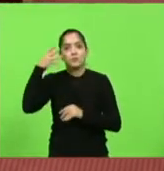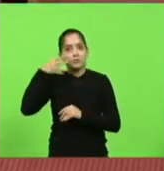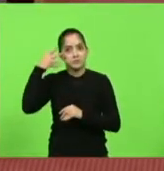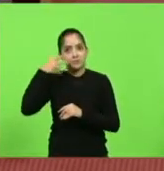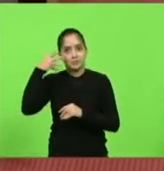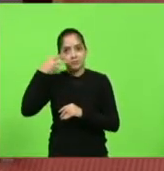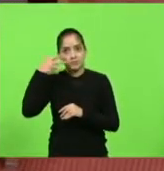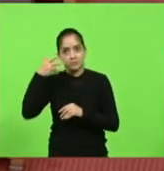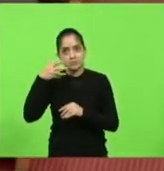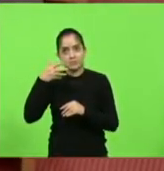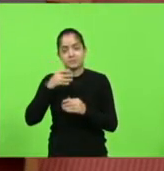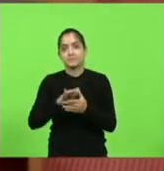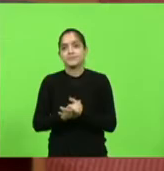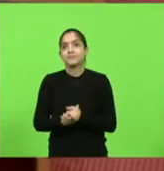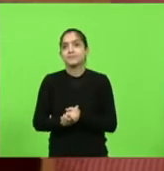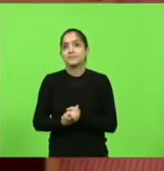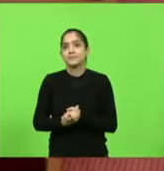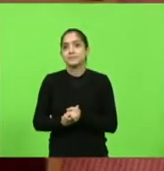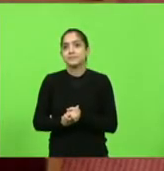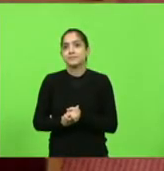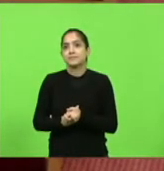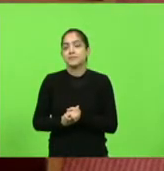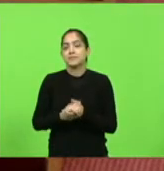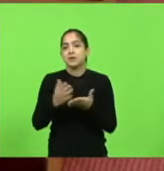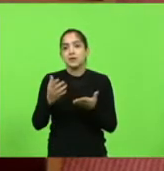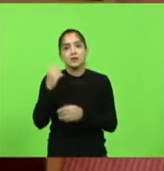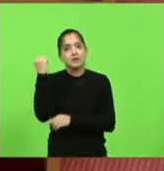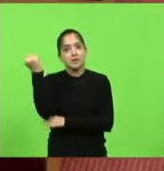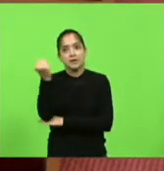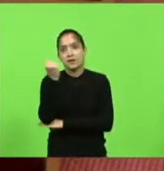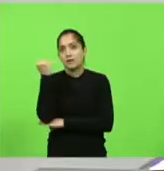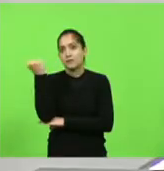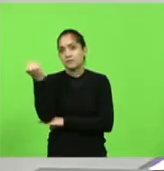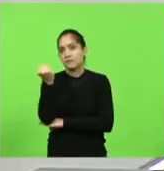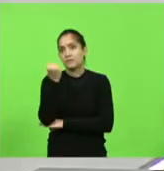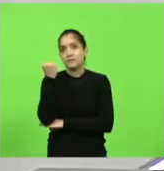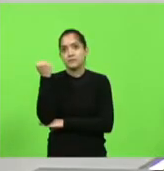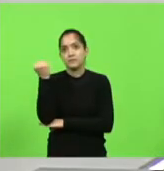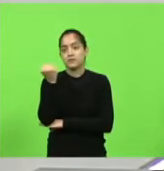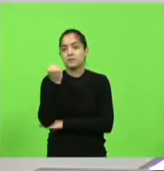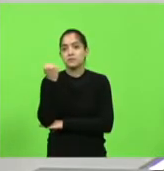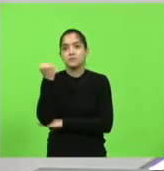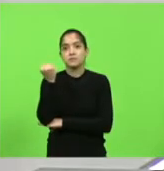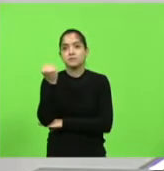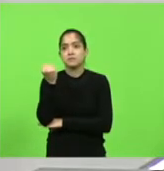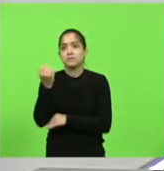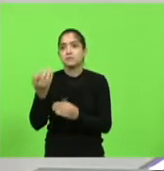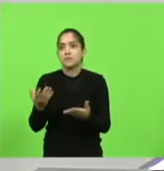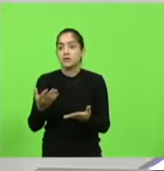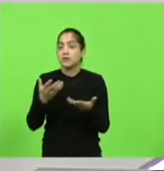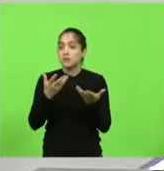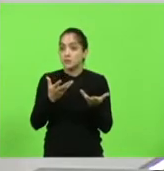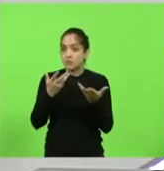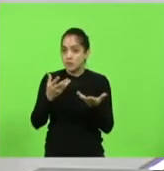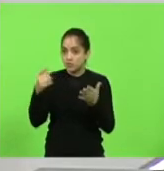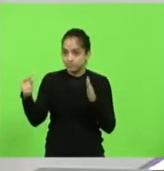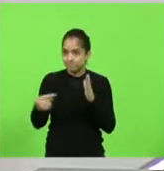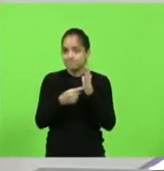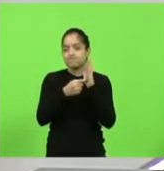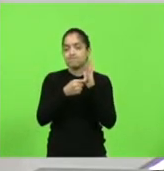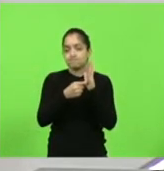fechou, né? Mas é muito grave isso, é extremamente grave. Então, eu quero fazer a denúncia